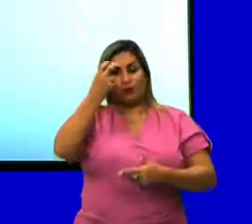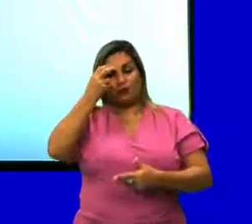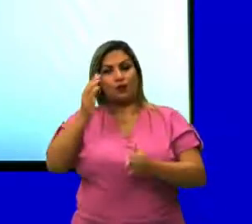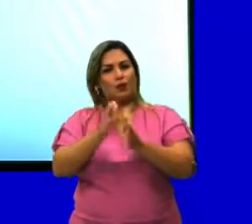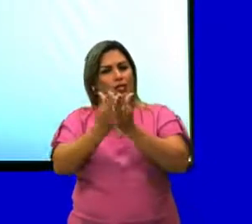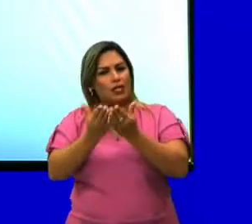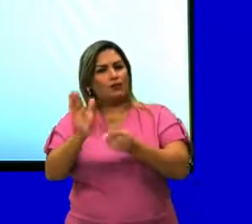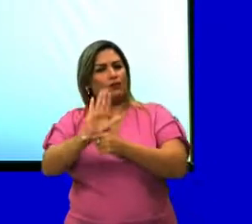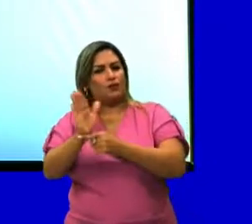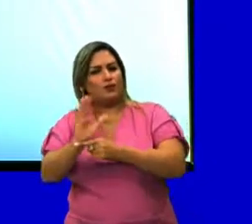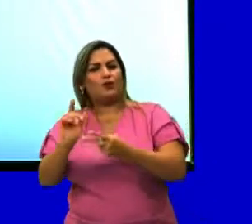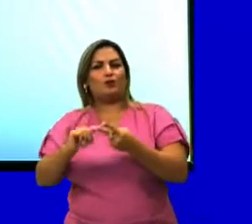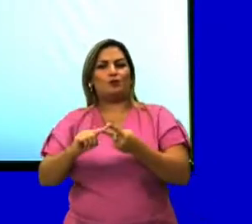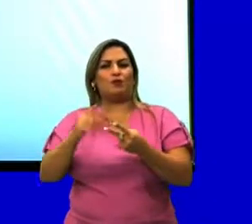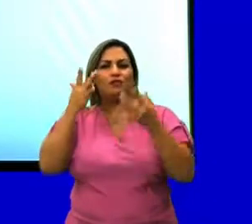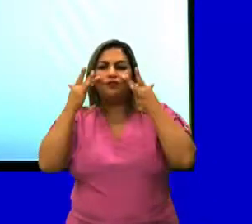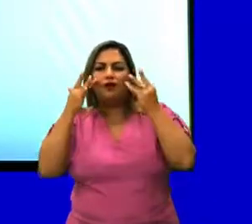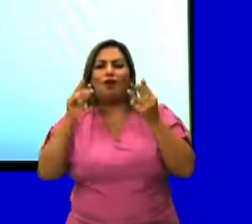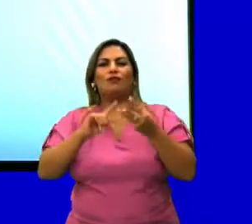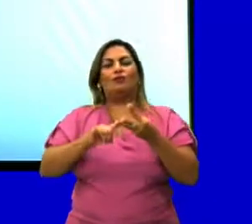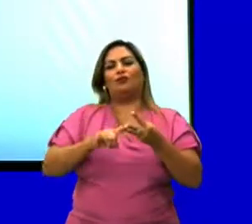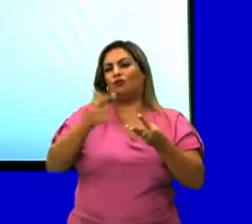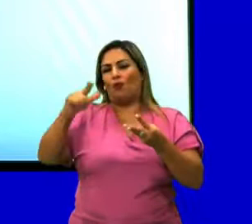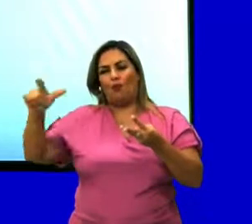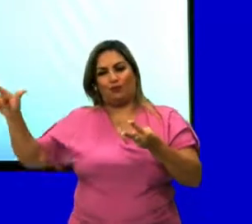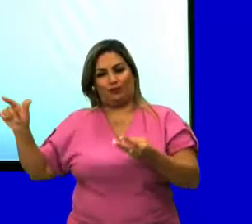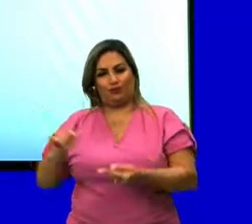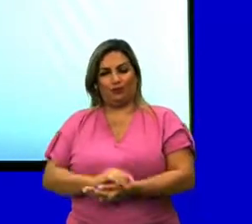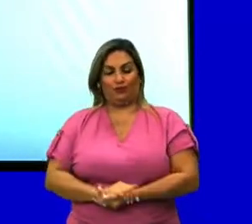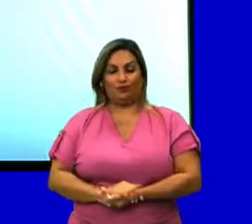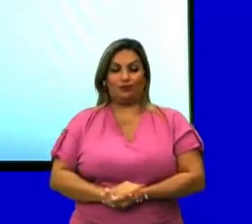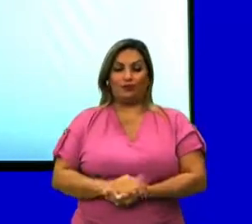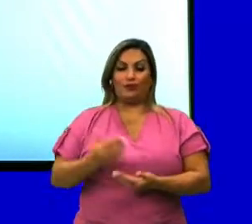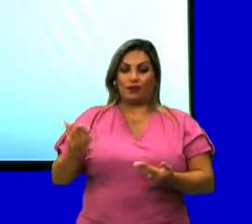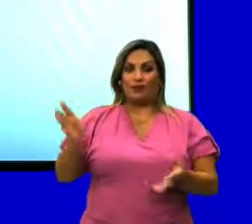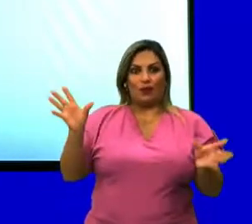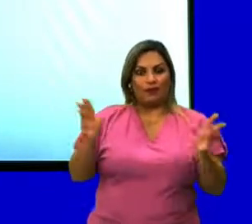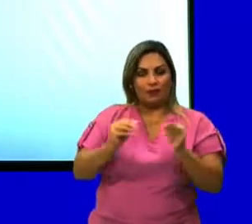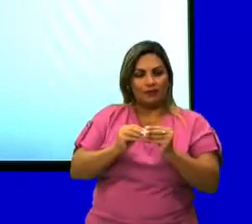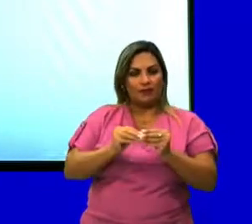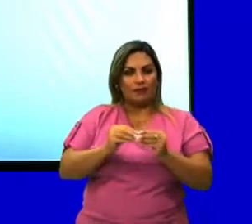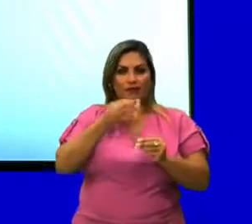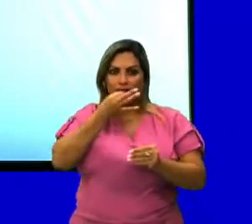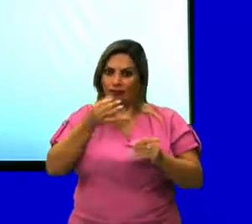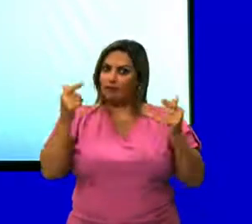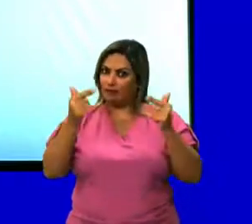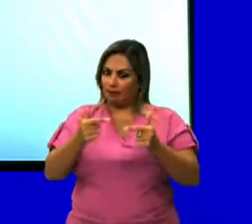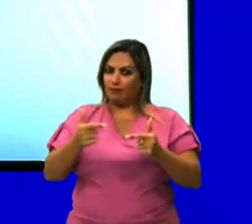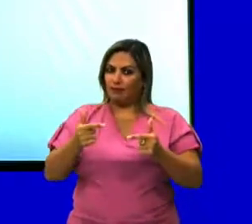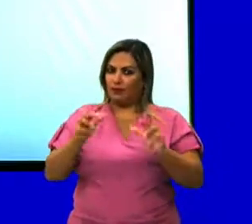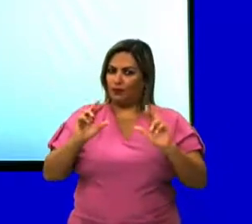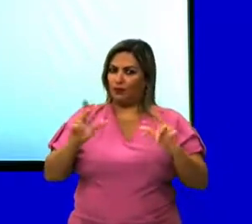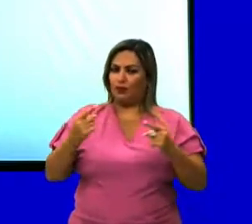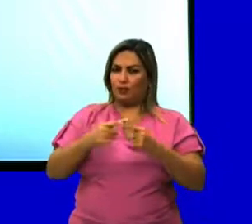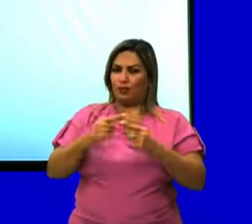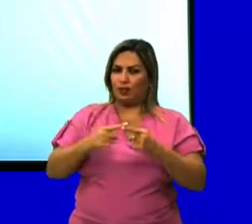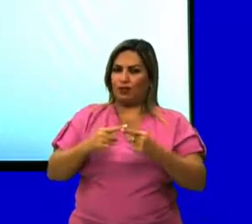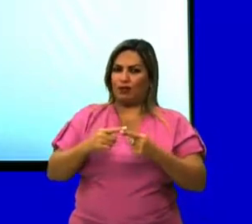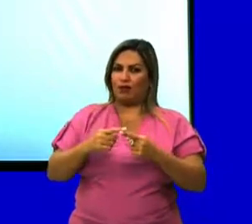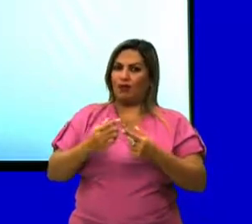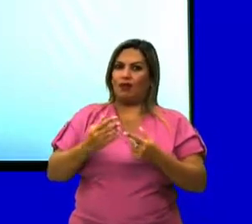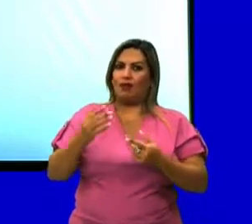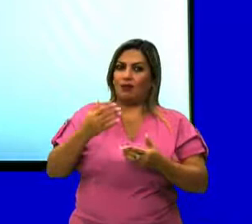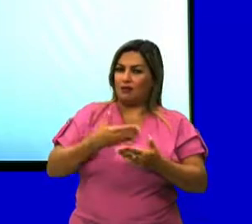livros, filmes, peças de teatro e outros. Por isso a resenha é um texto de caráter efêmero, pois envelhece